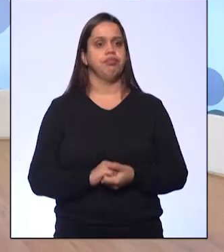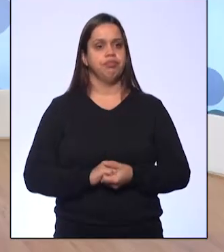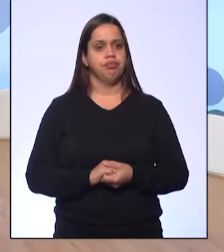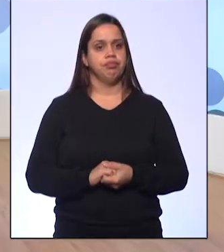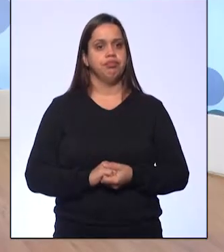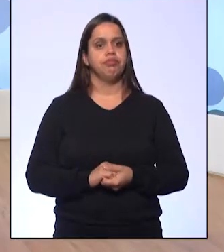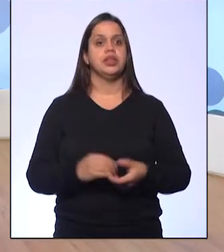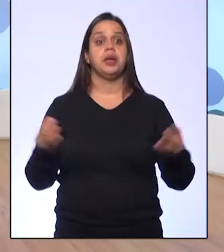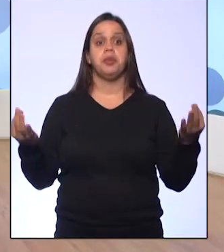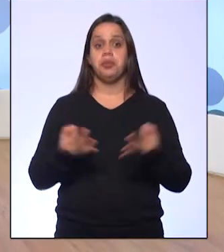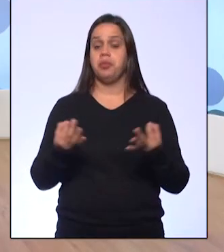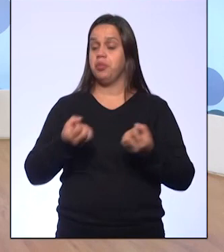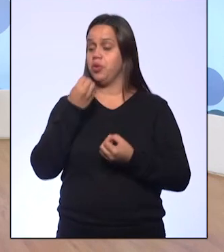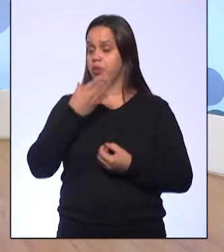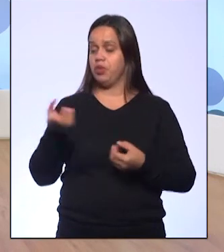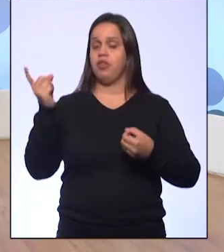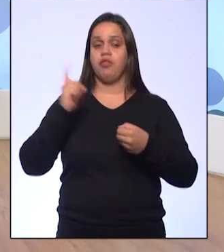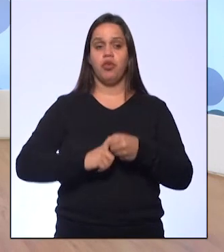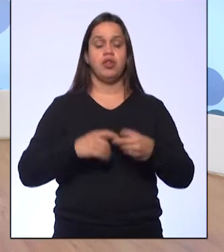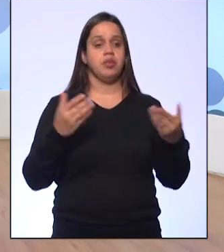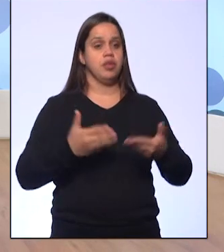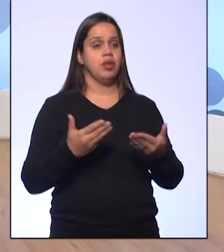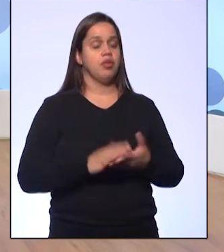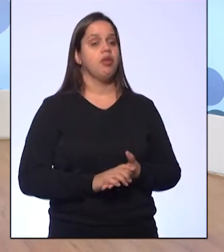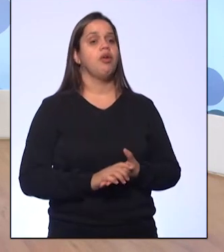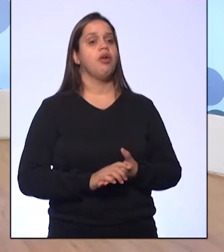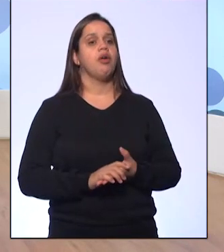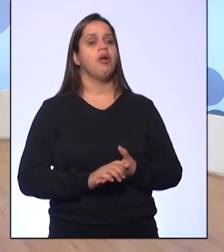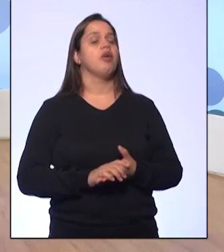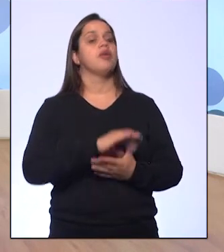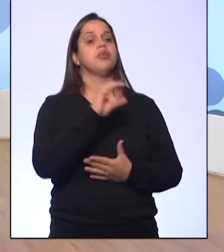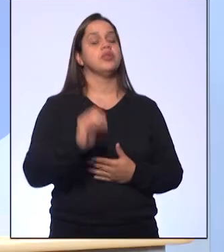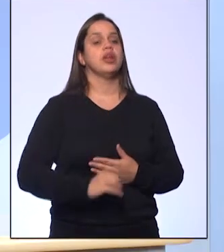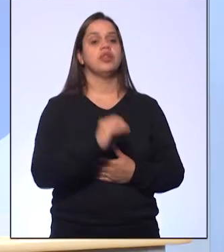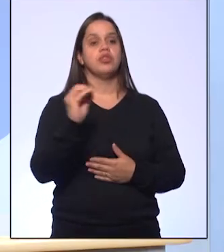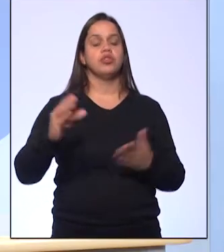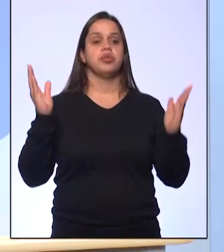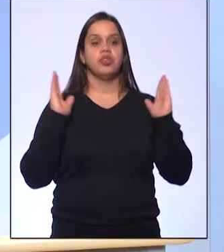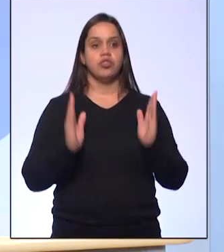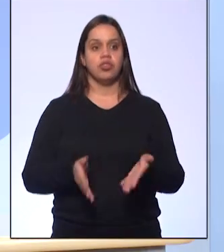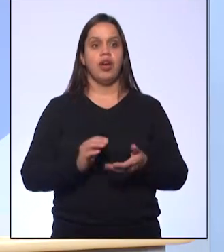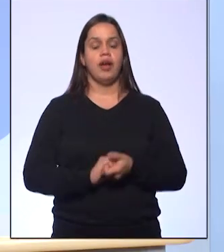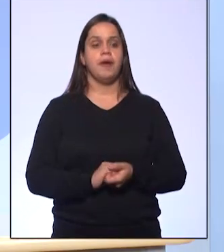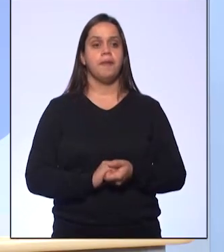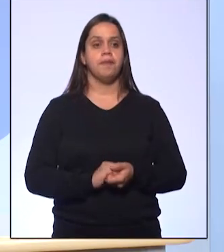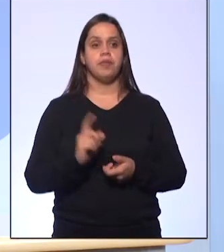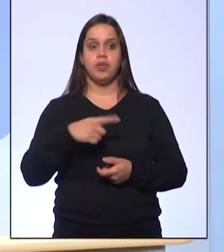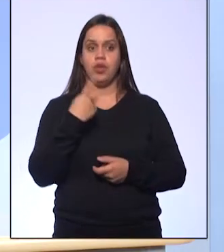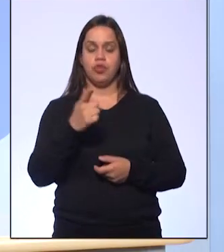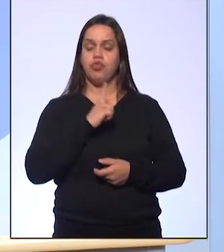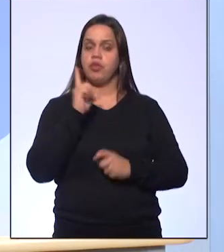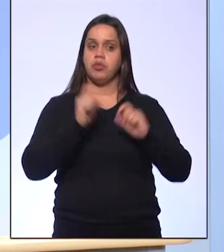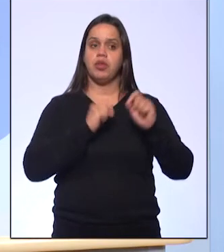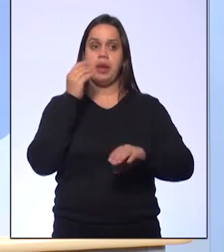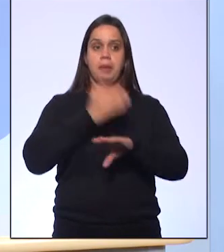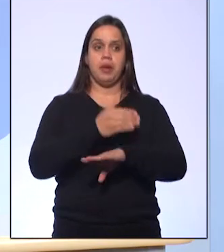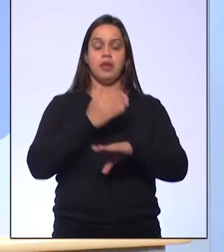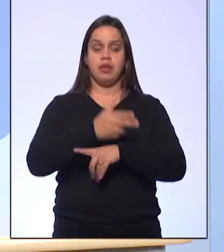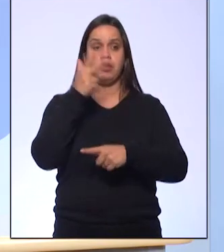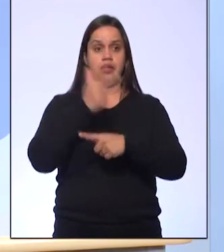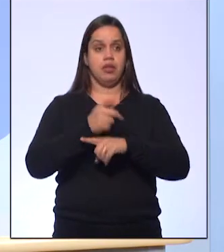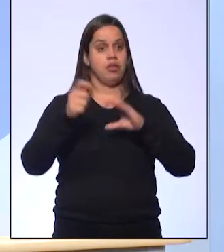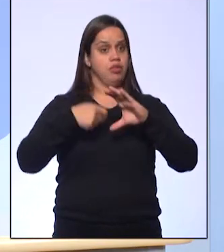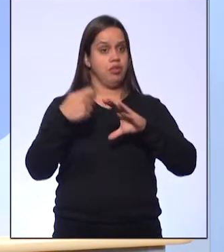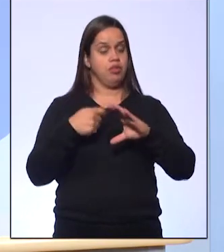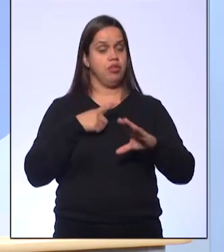Muito bem, estamos de volta aqui para o Centro de Mídias, né? Nós tivemos aí a participação desse vídeo